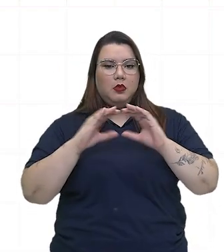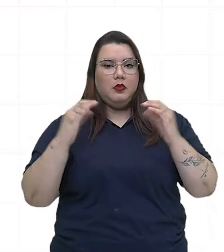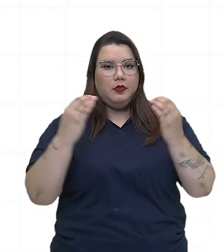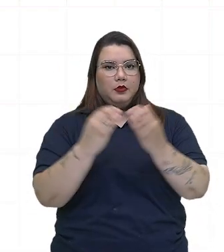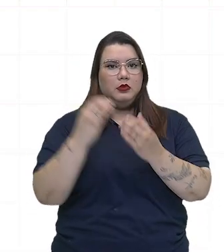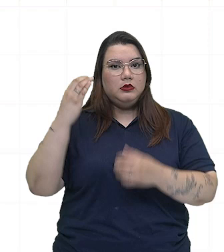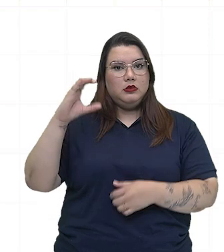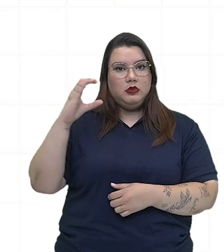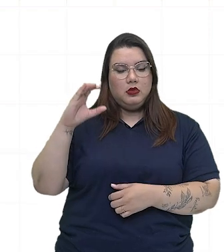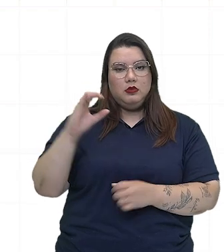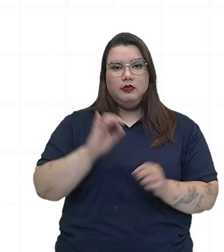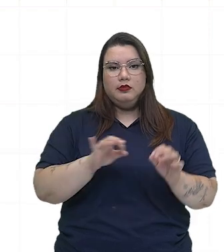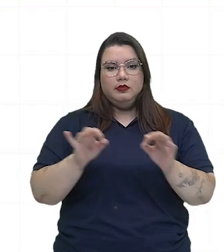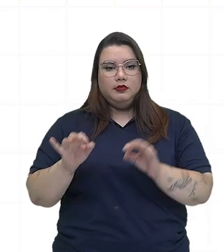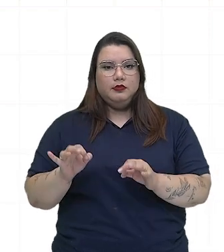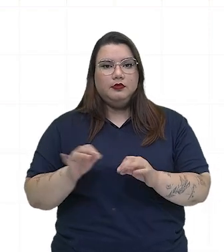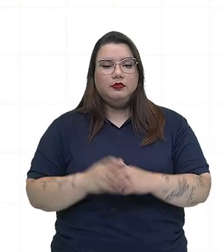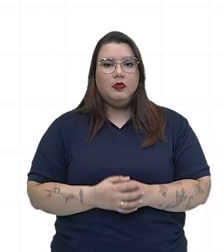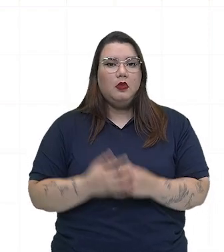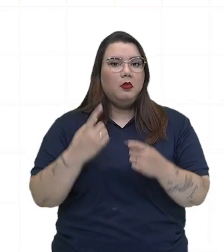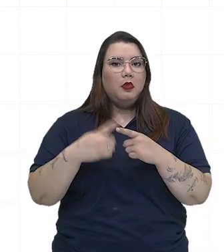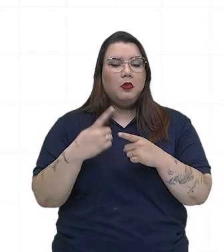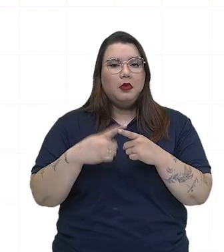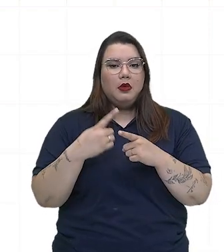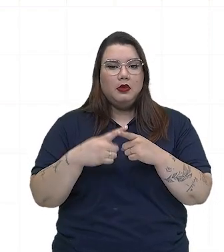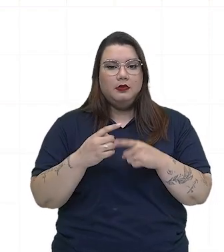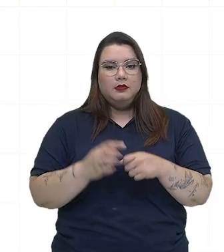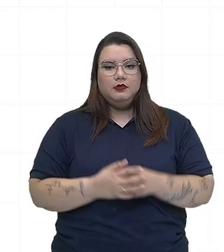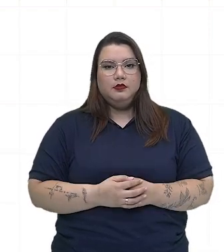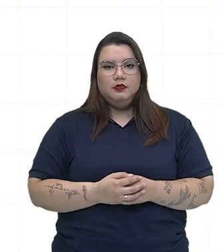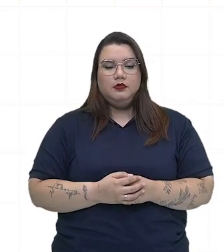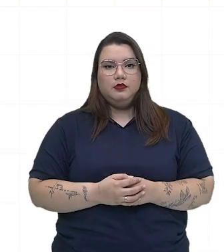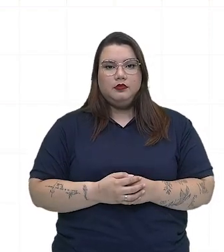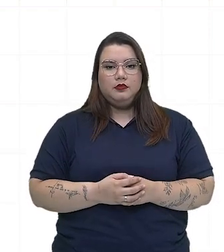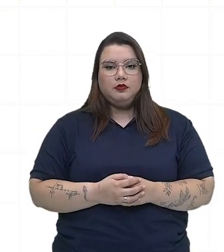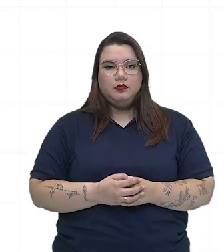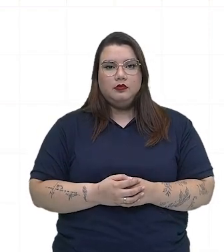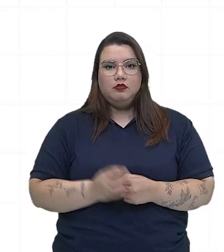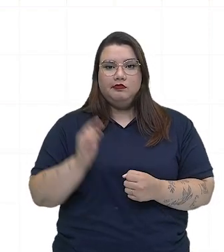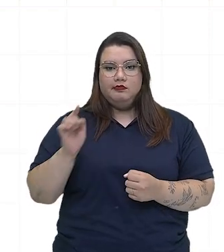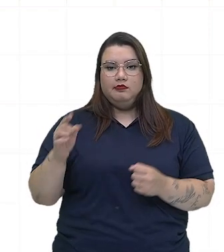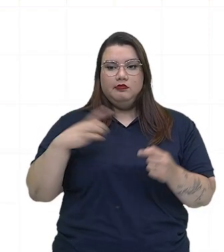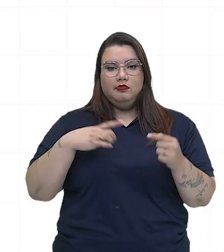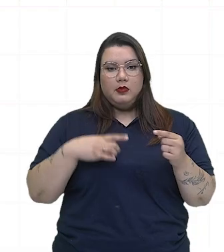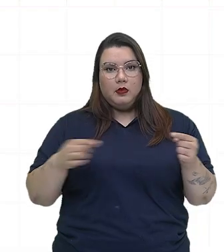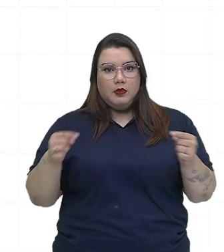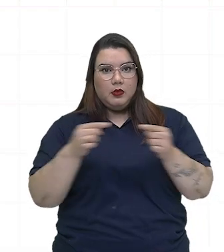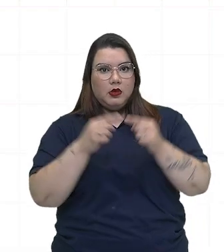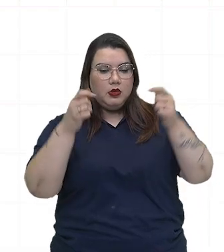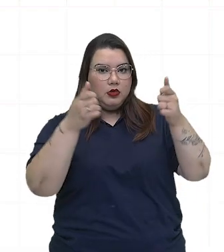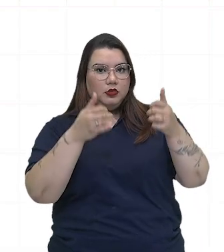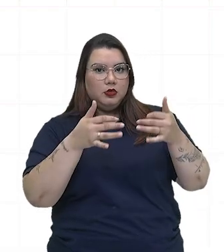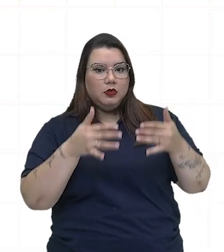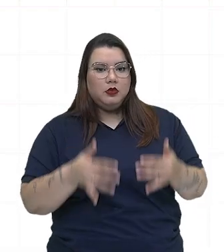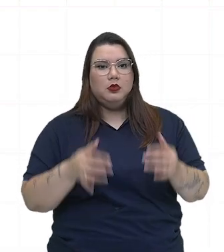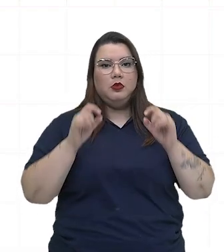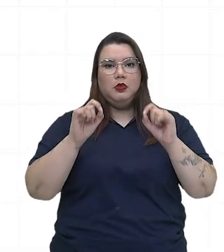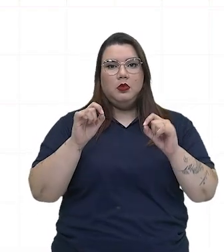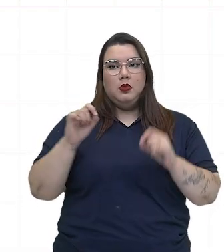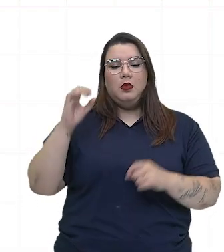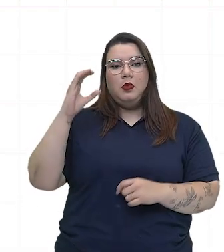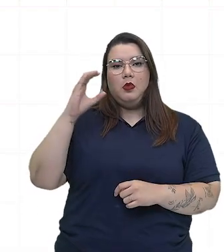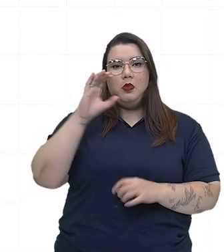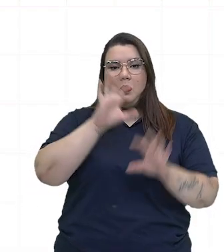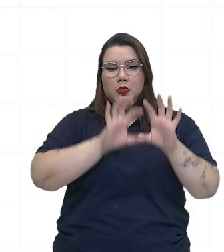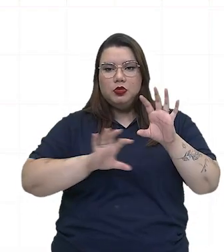comunidade científica, pois ele, apesar de ele trazer essa explicação que os continentes